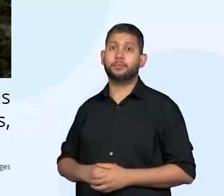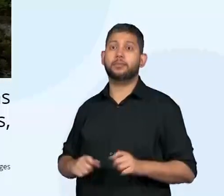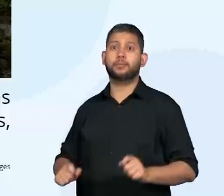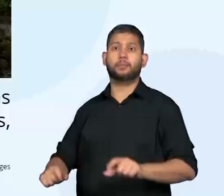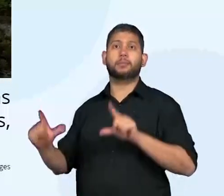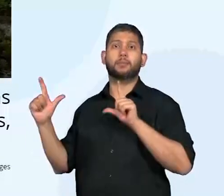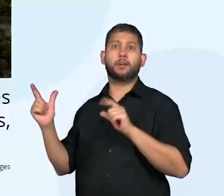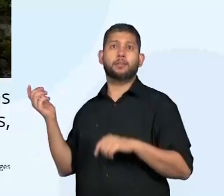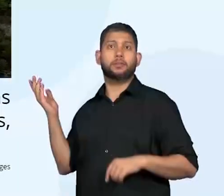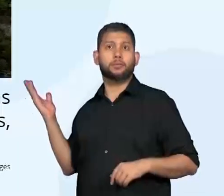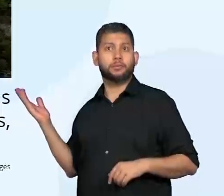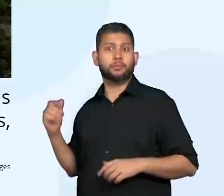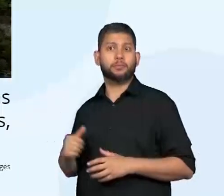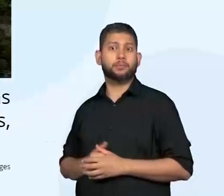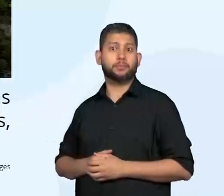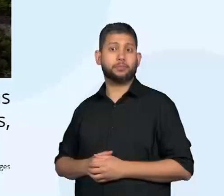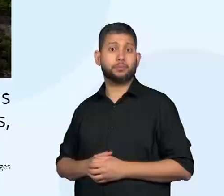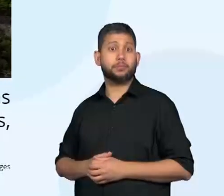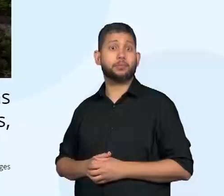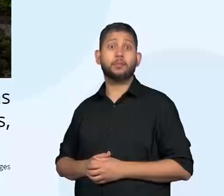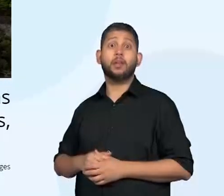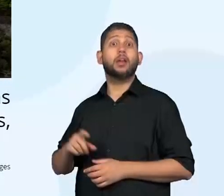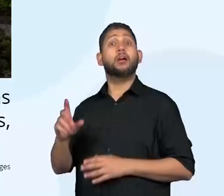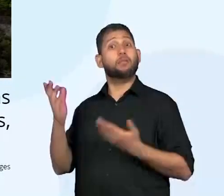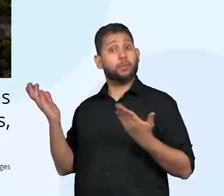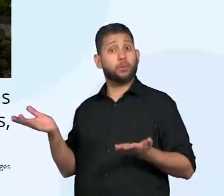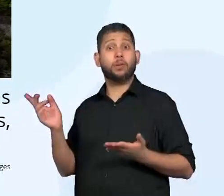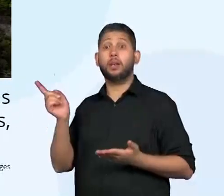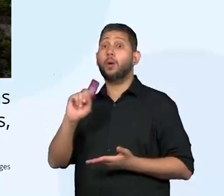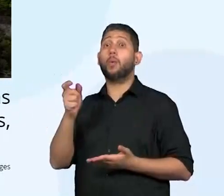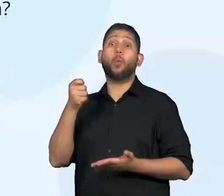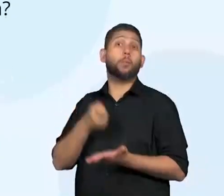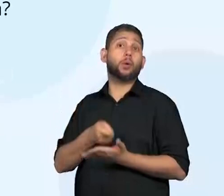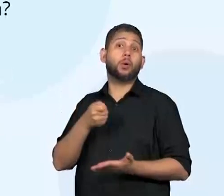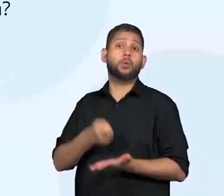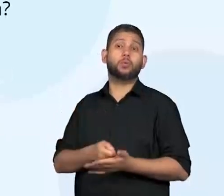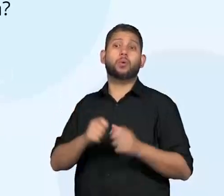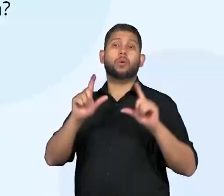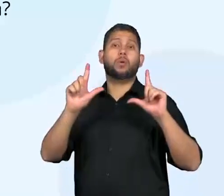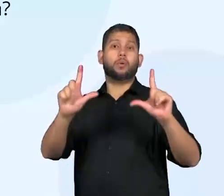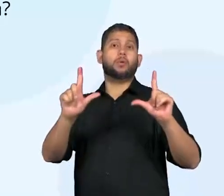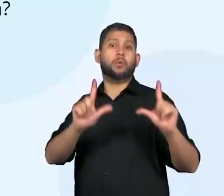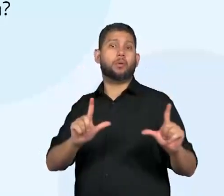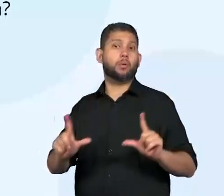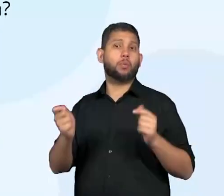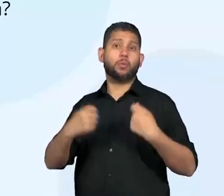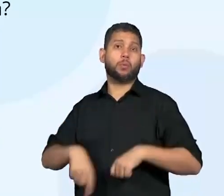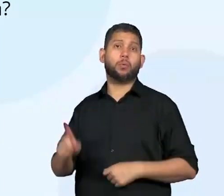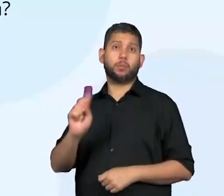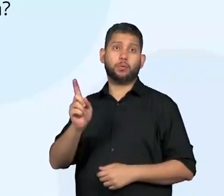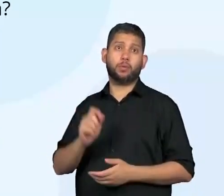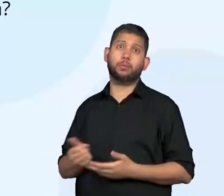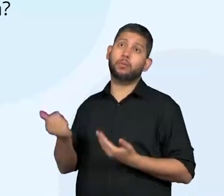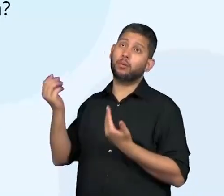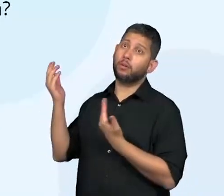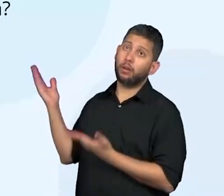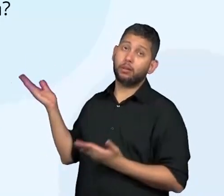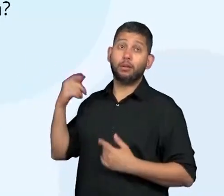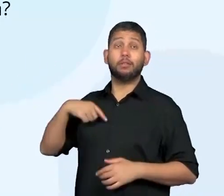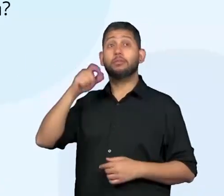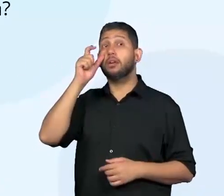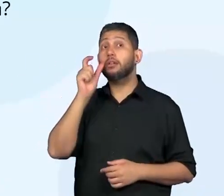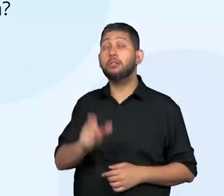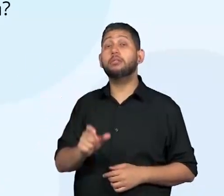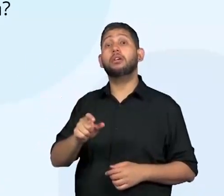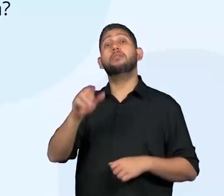imagem, né? Como eu disse, não é obrigatório, mas pode estar presente. E aí, o interessante é que